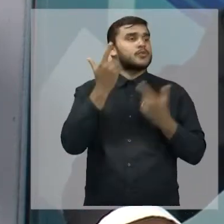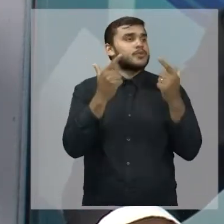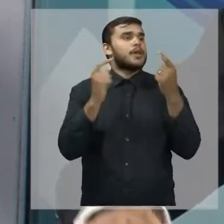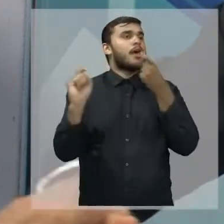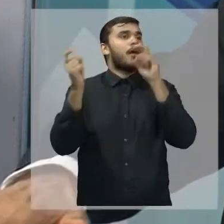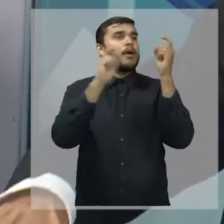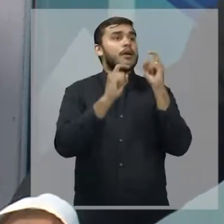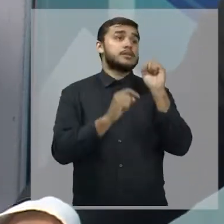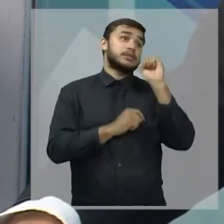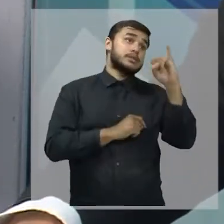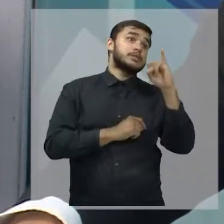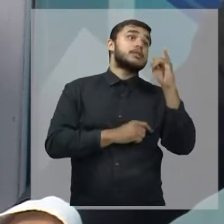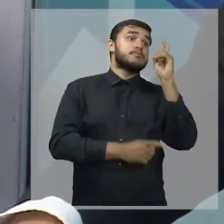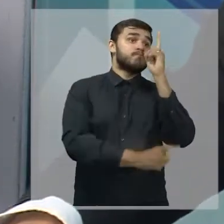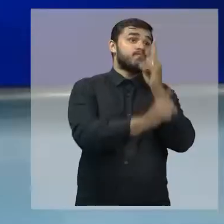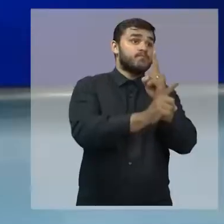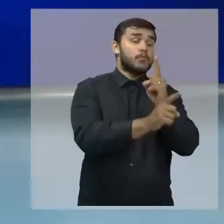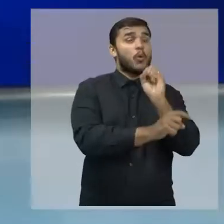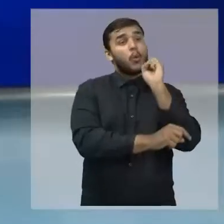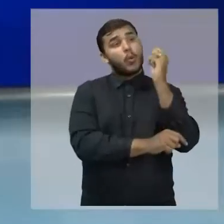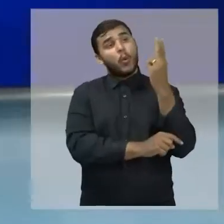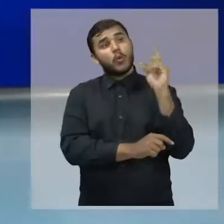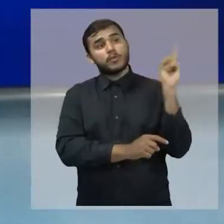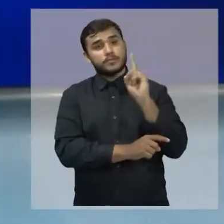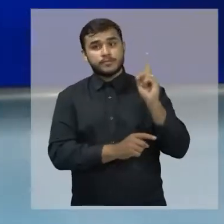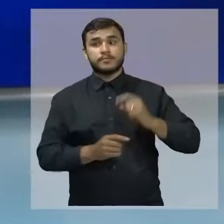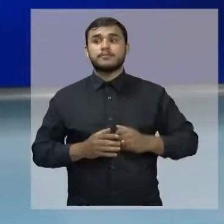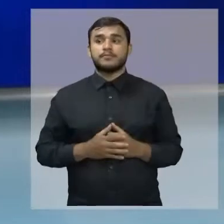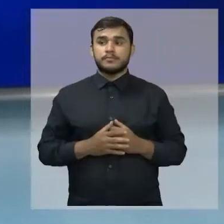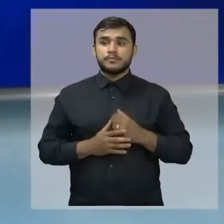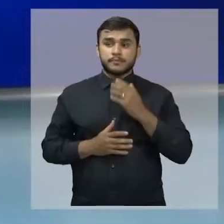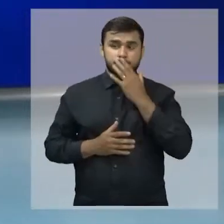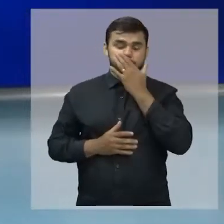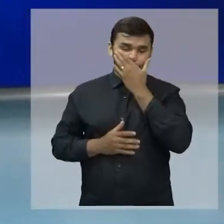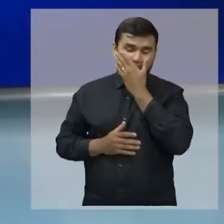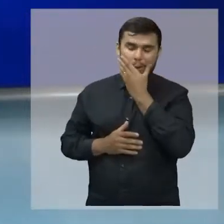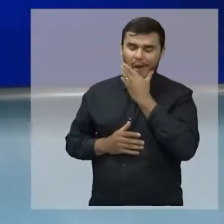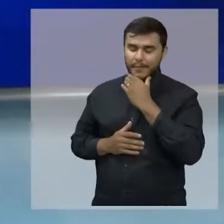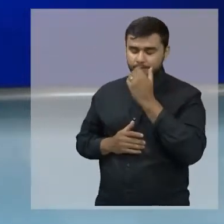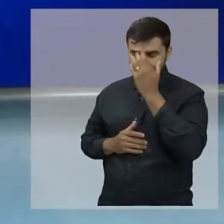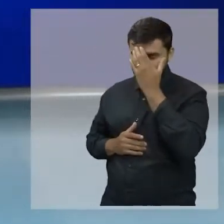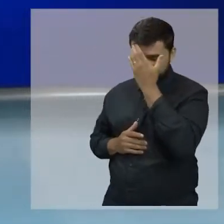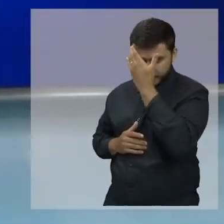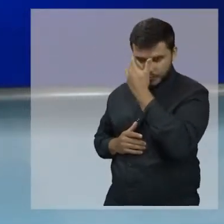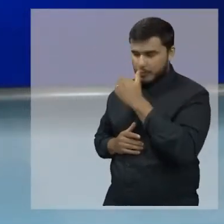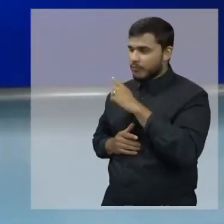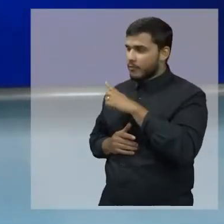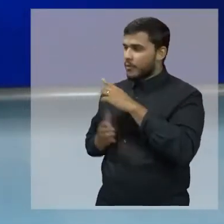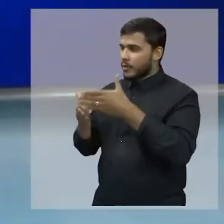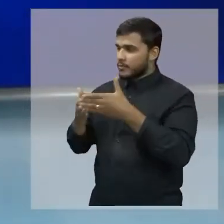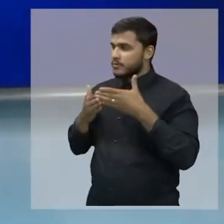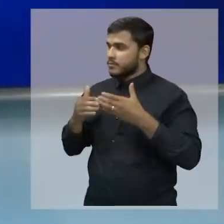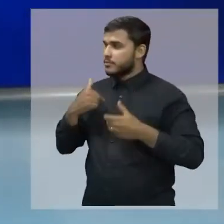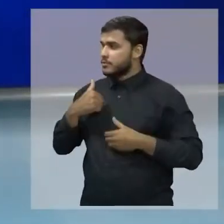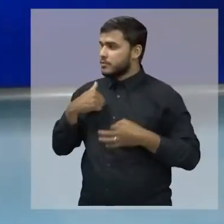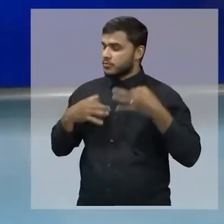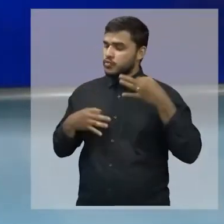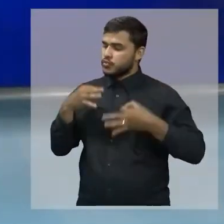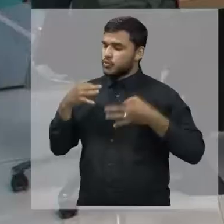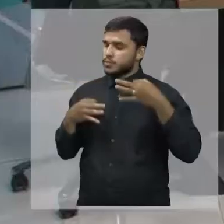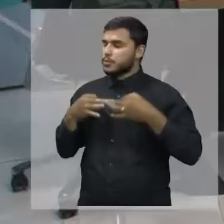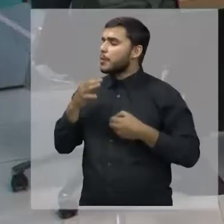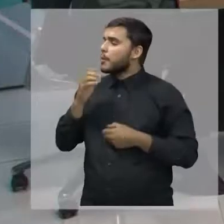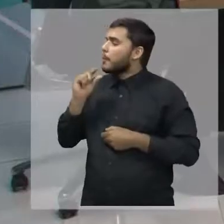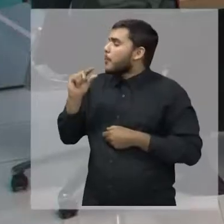é autor ou se não é autor do crime. Com a permissão, com a devida vênia da minha ignorância jurídica, mas